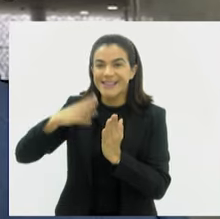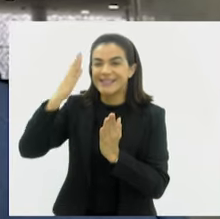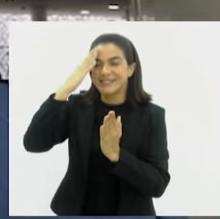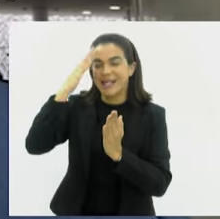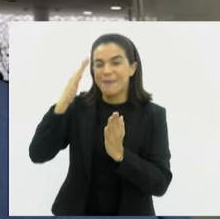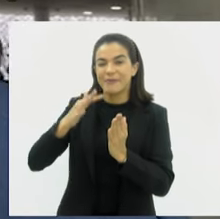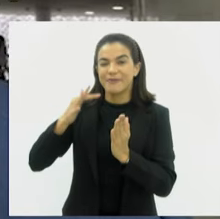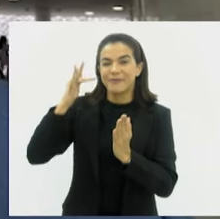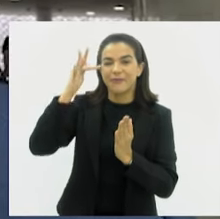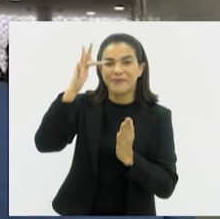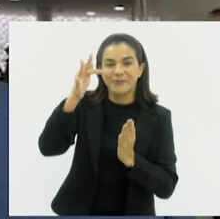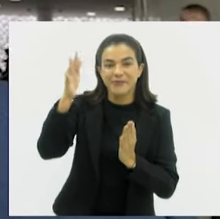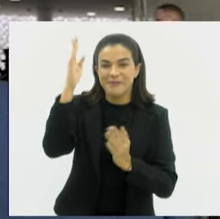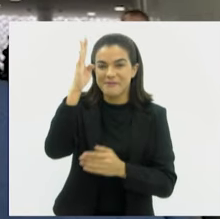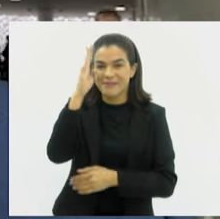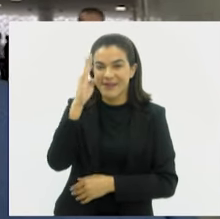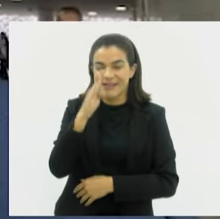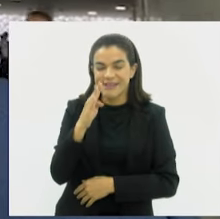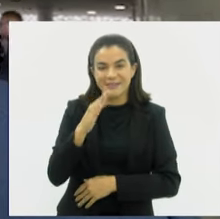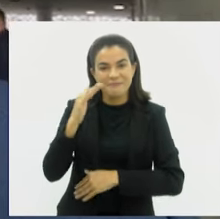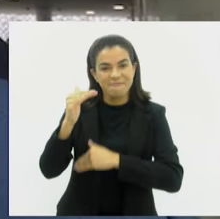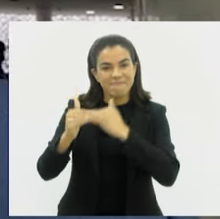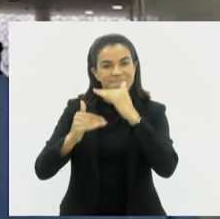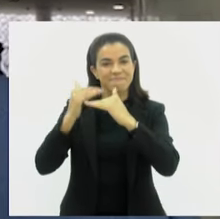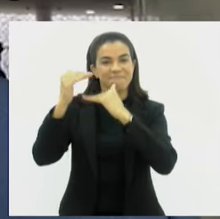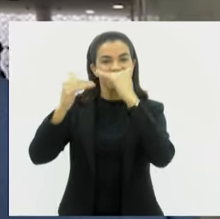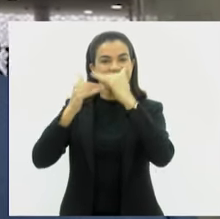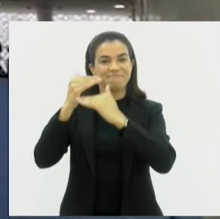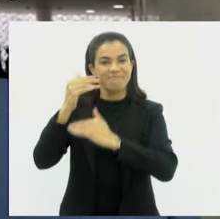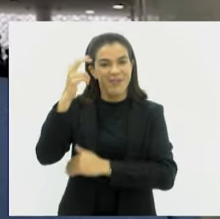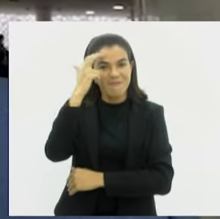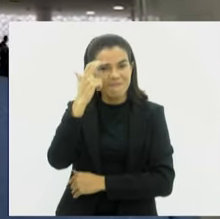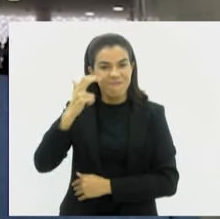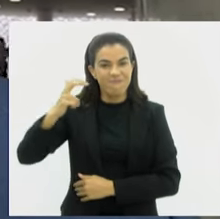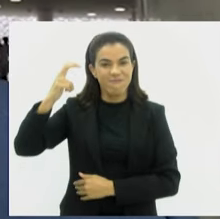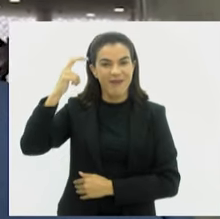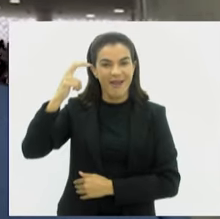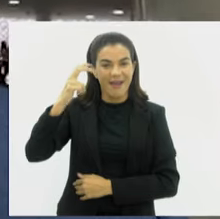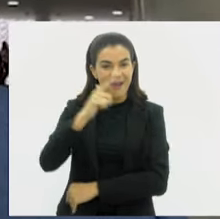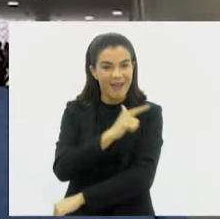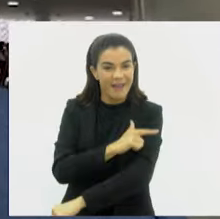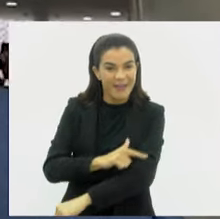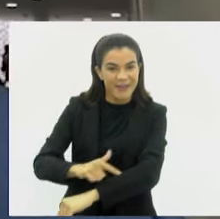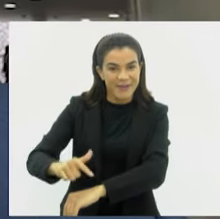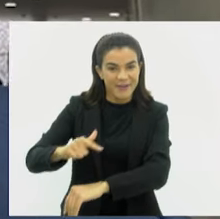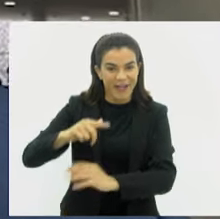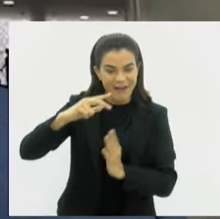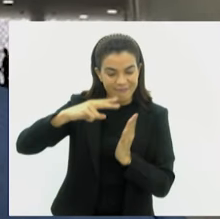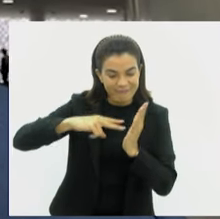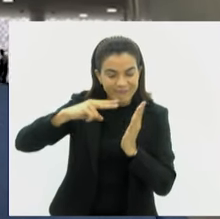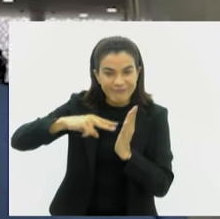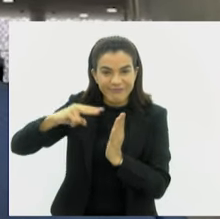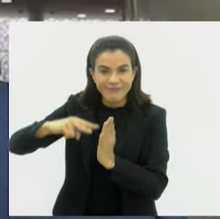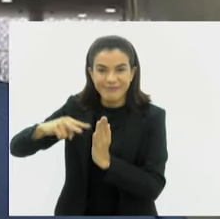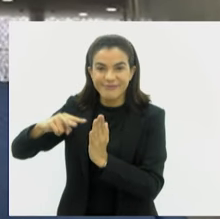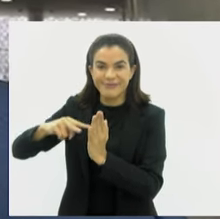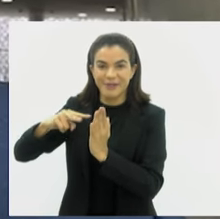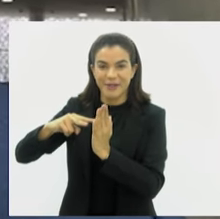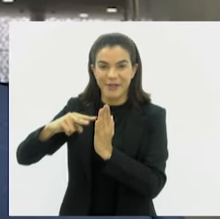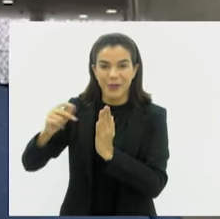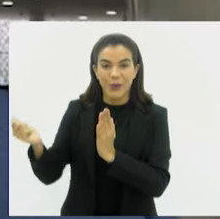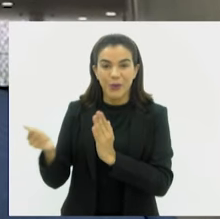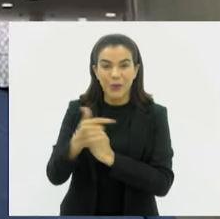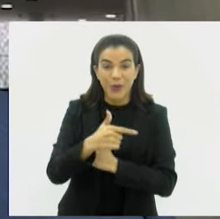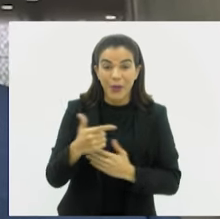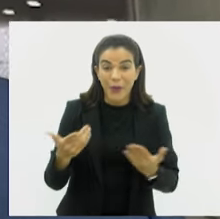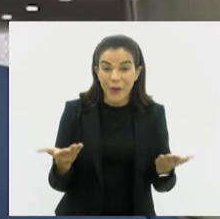Brasil de um futuro muito mais culto, educado, leitor do que temos hoje,